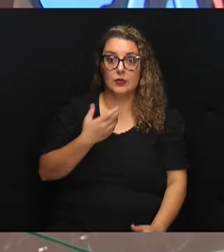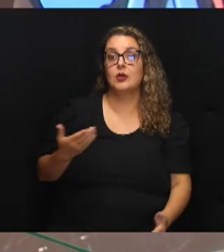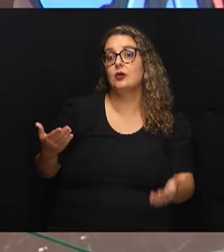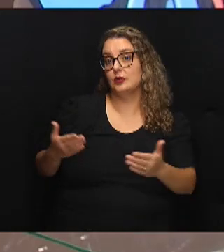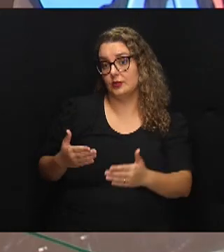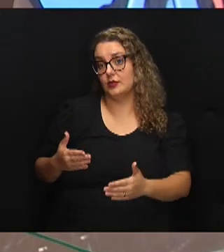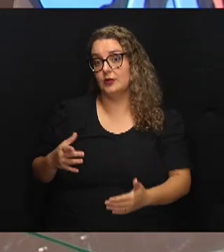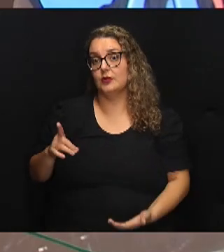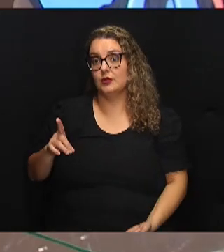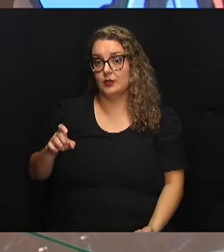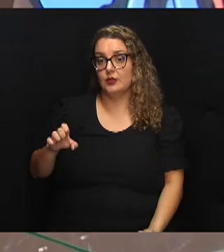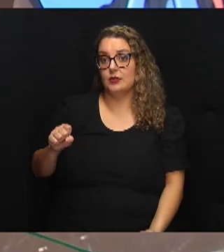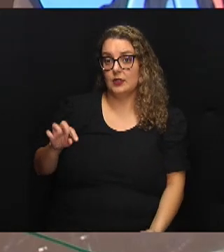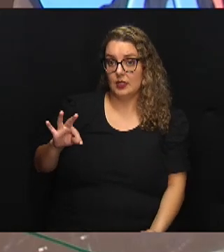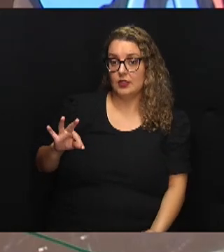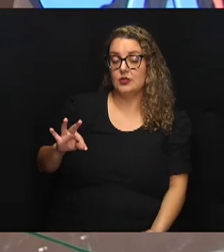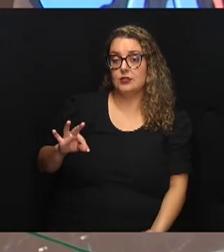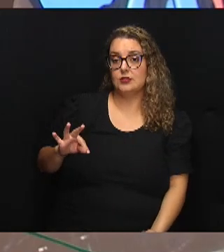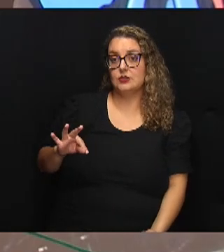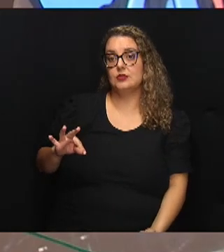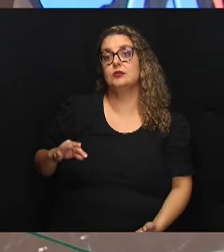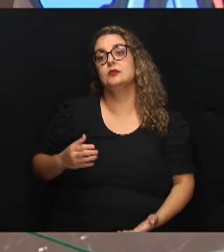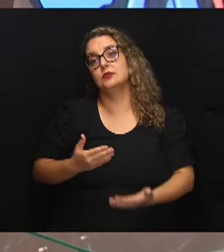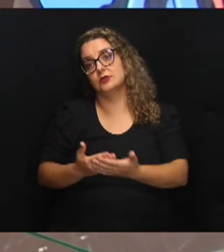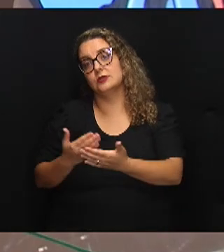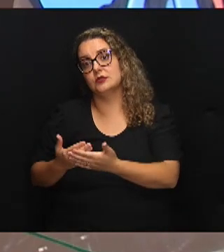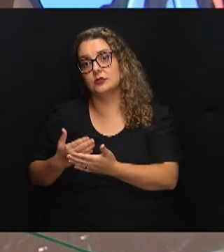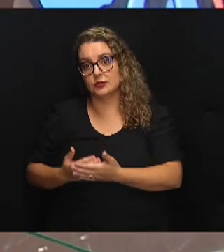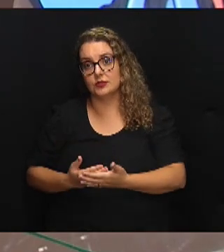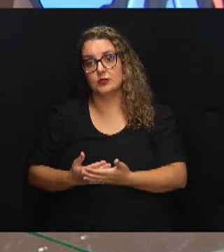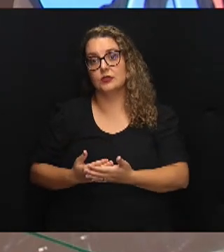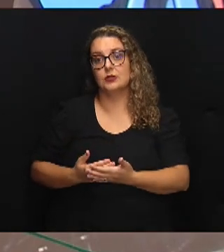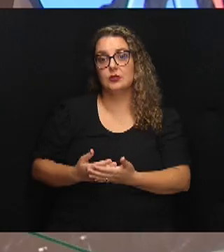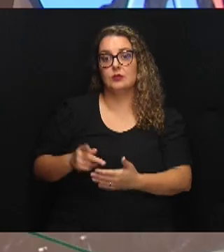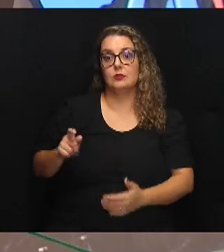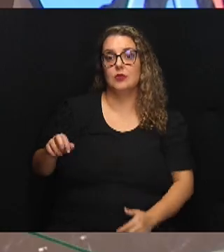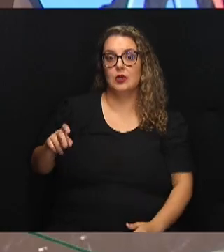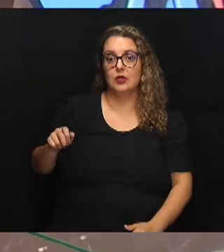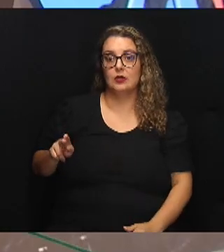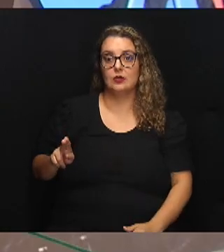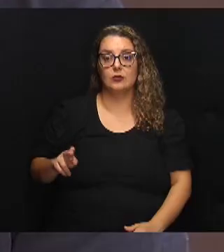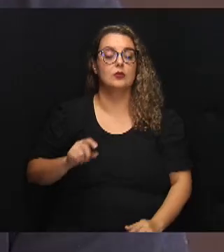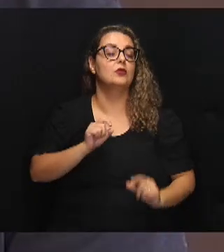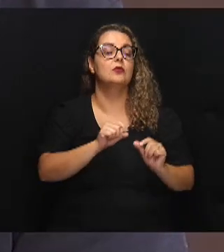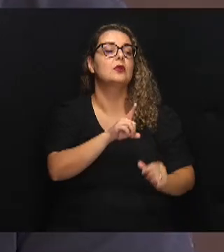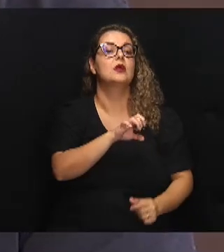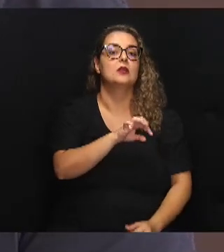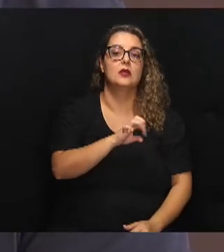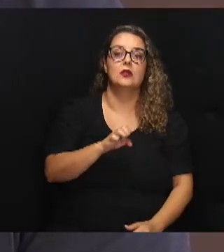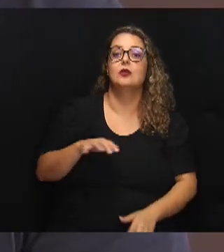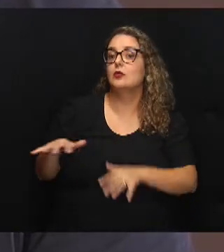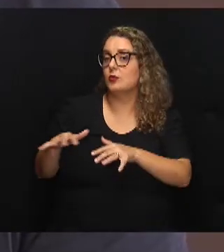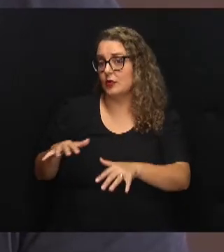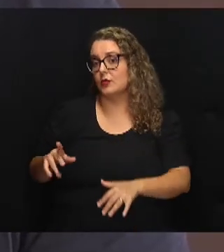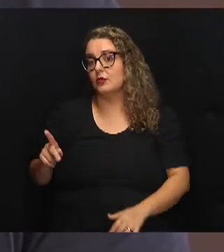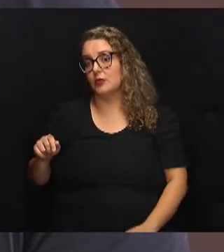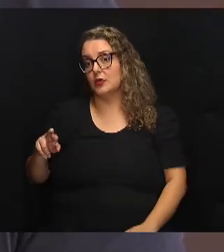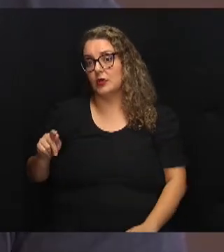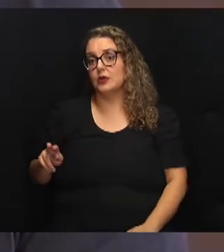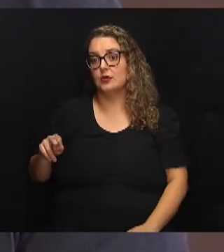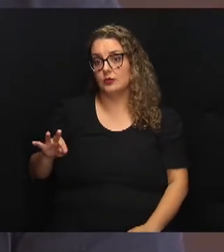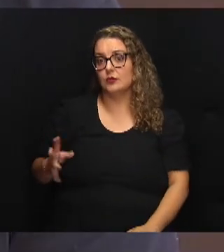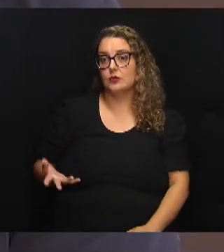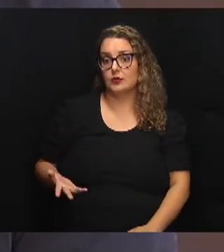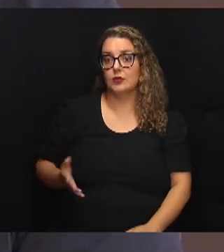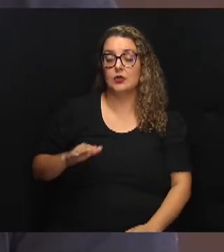se tornou Dash Escola de Parkour. O que é Dash? Dash é um movimento do parkour. Antes até chamava Parkour Campinas